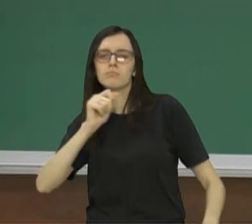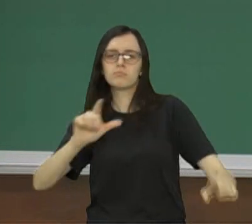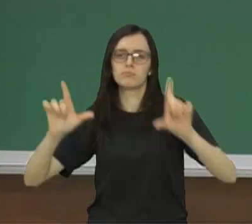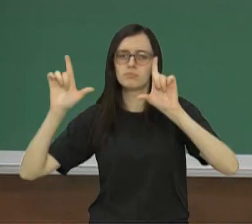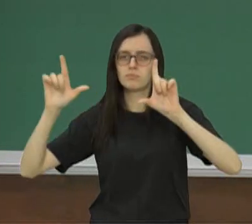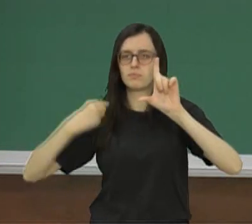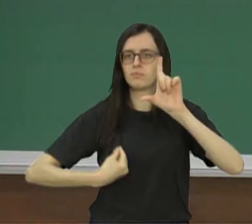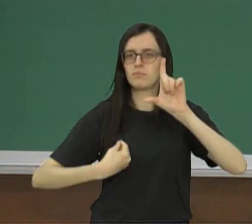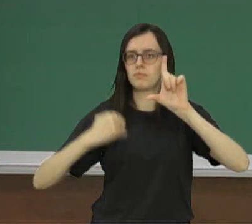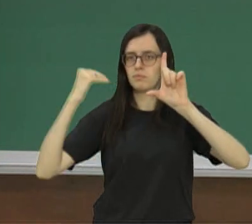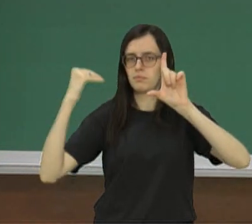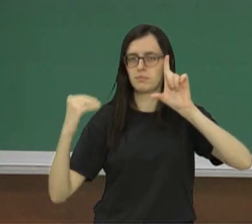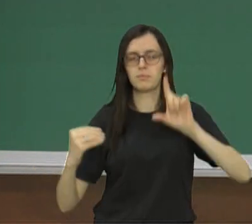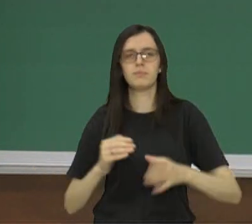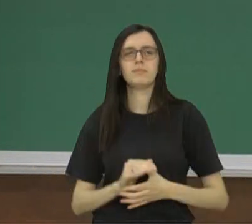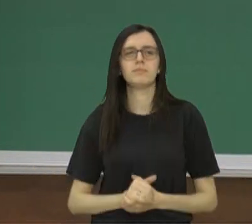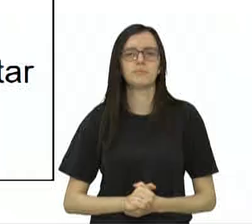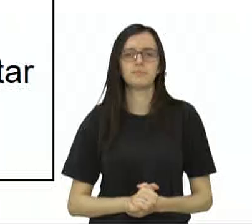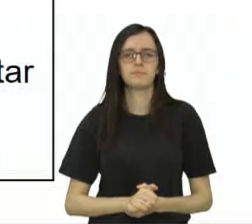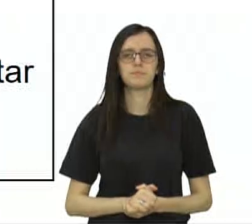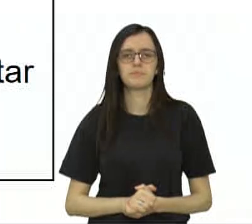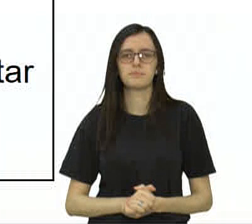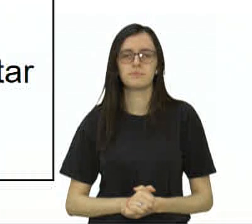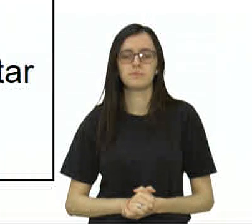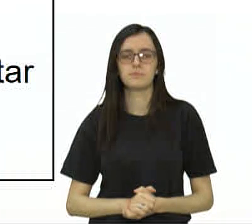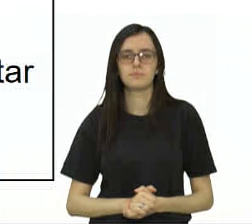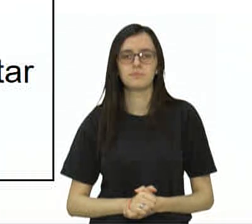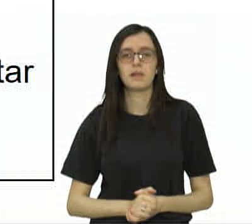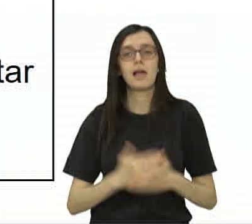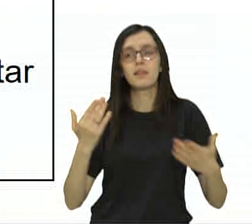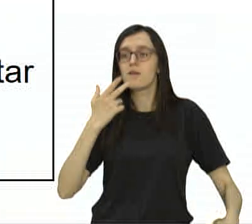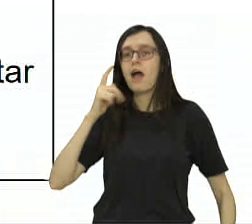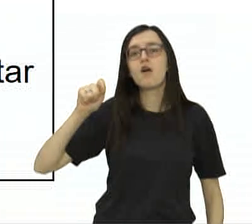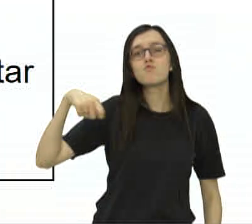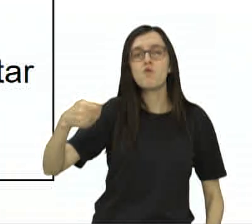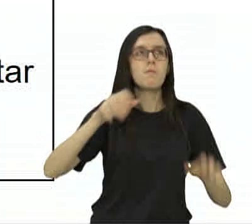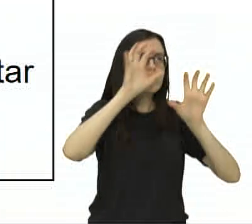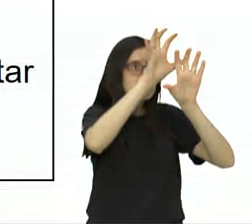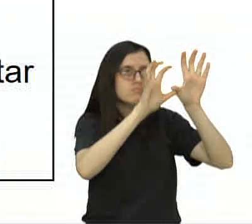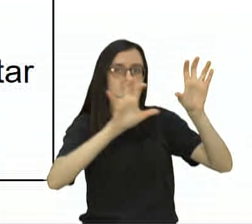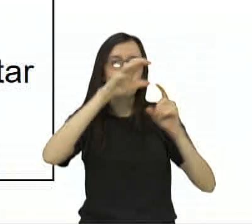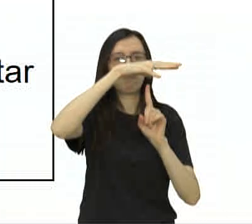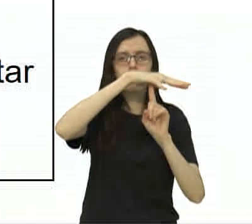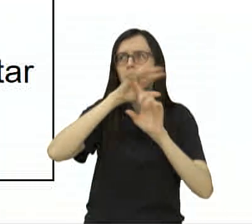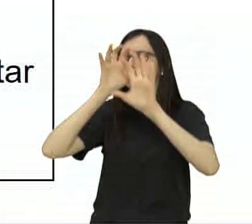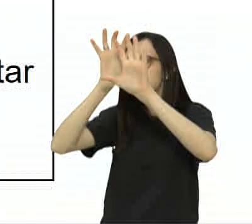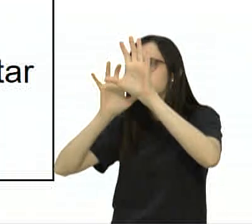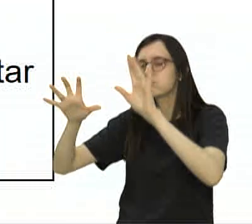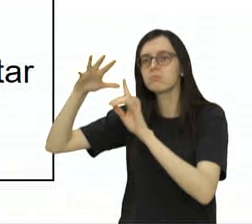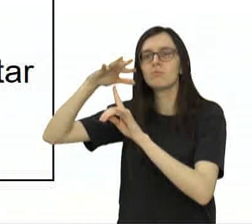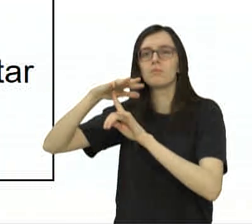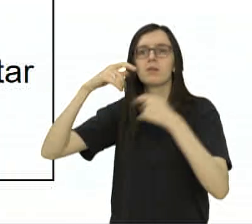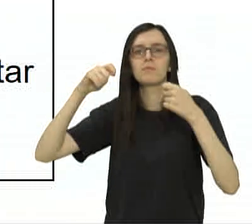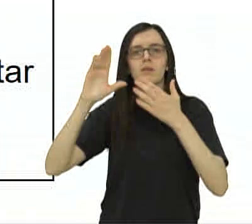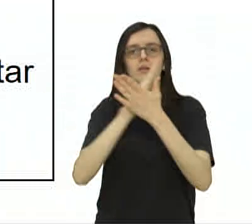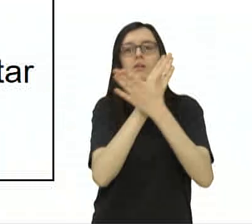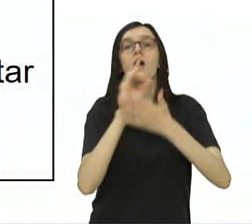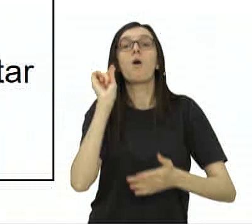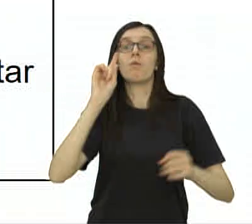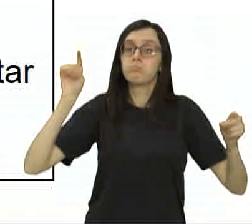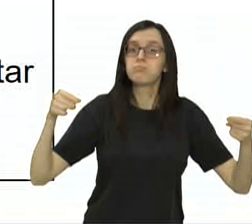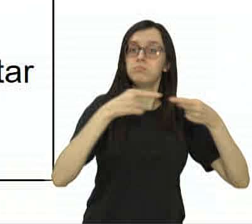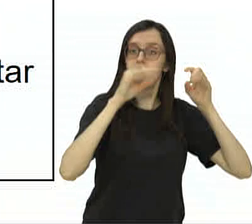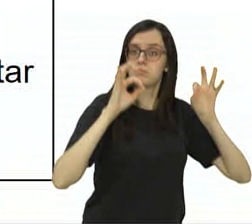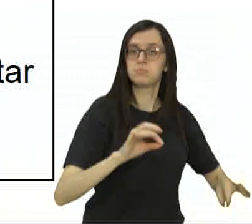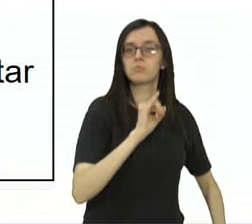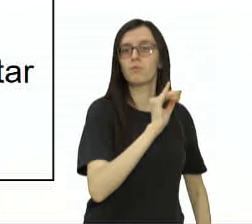Domingos Soares e Mangueirinha. Portanto, ao citar mesorregiões do Estado do Paraná, deve-se explicitar segundo o